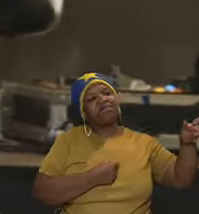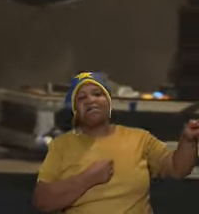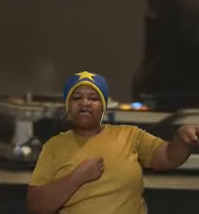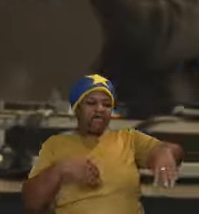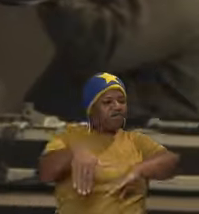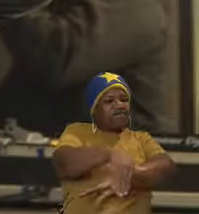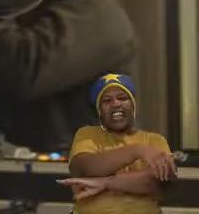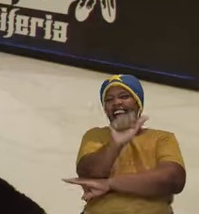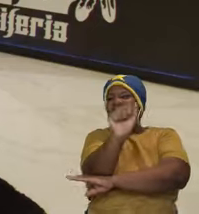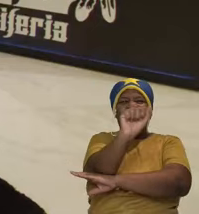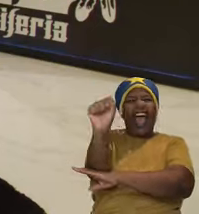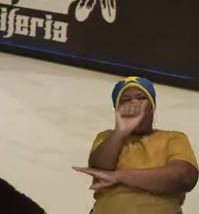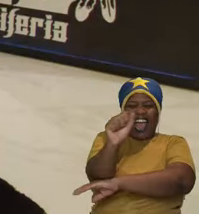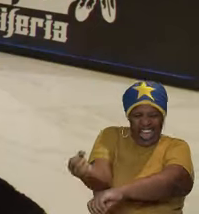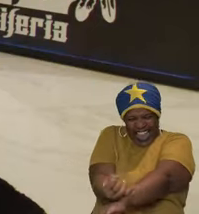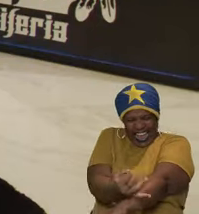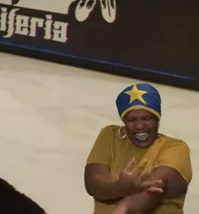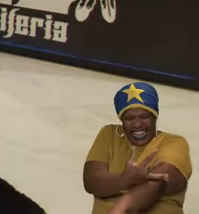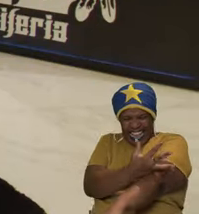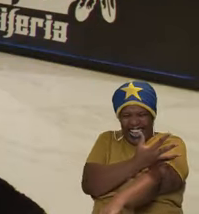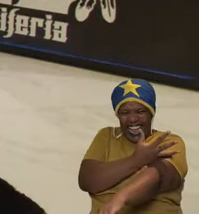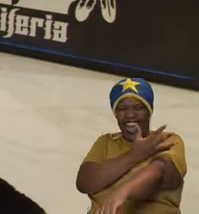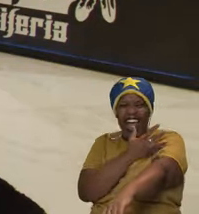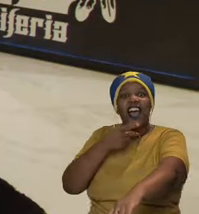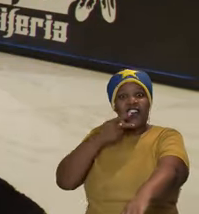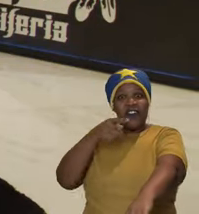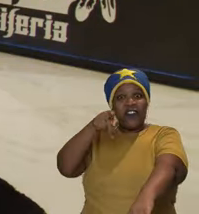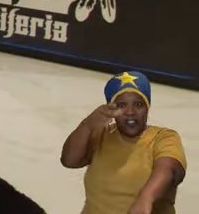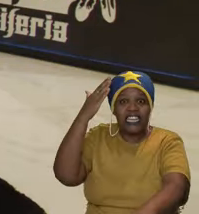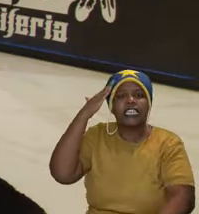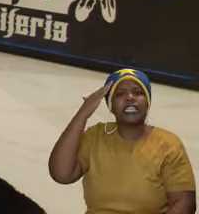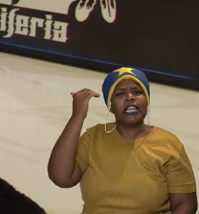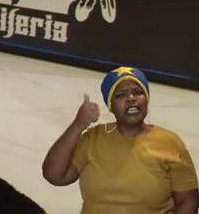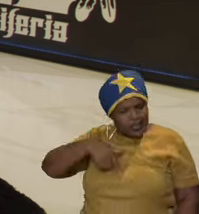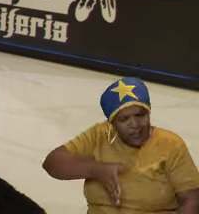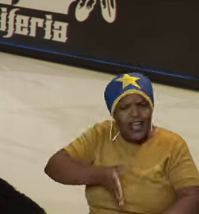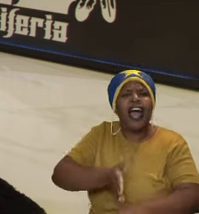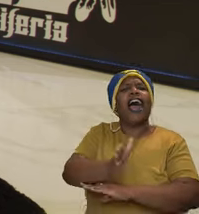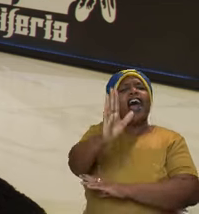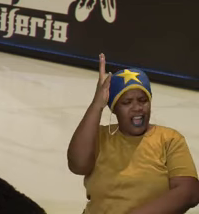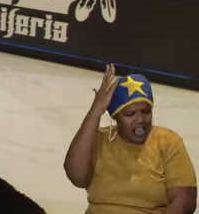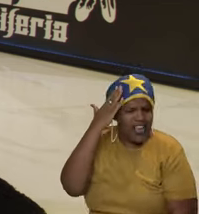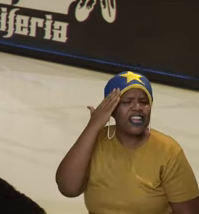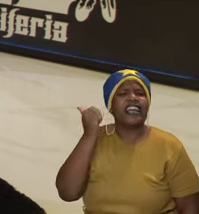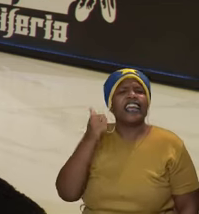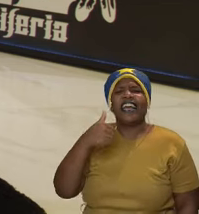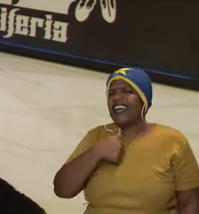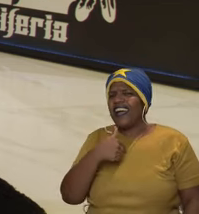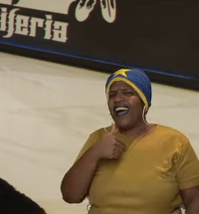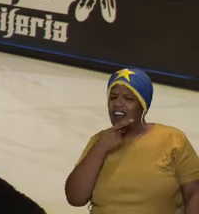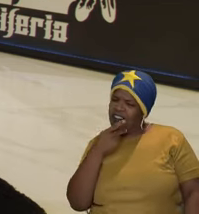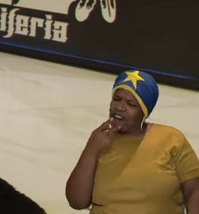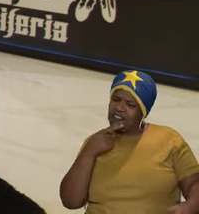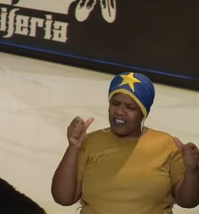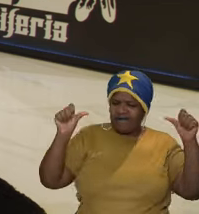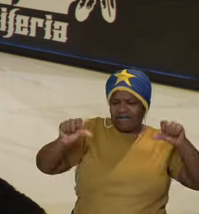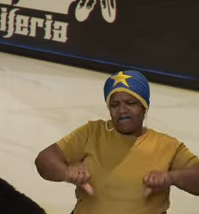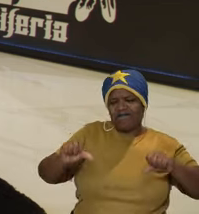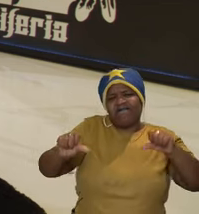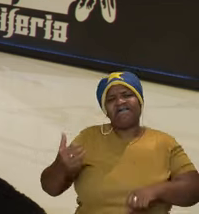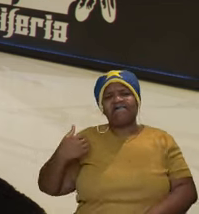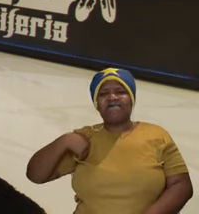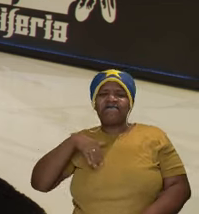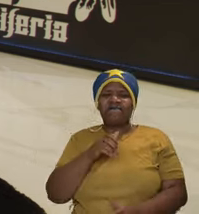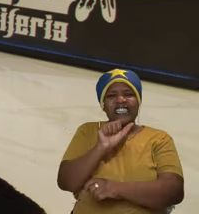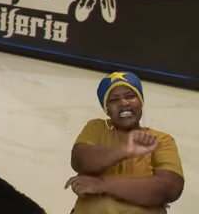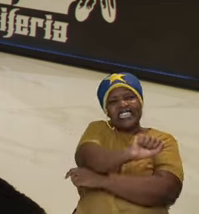a melhor emoção. É bem avançado, bagulho é bem avançado, pô. Faço do meu design minha